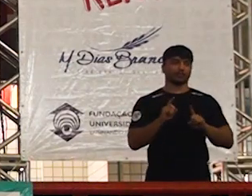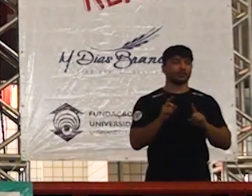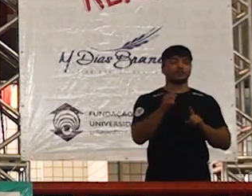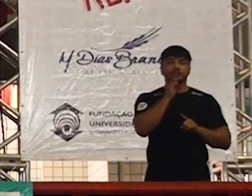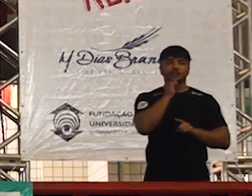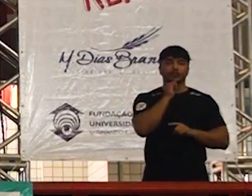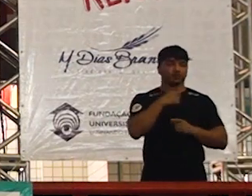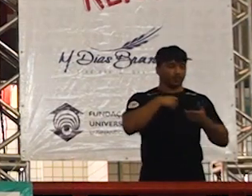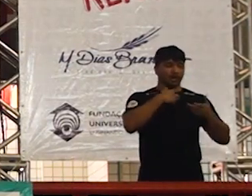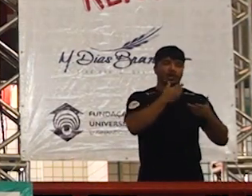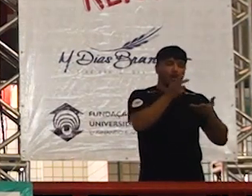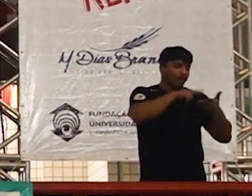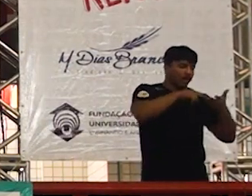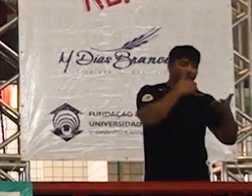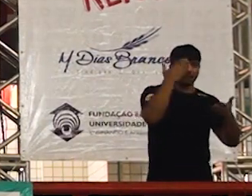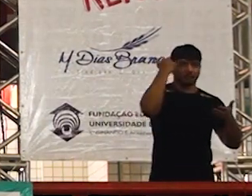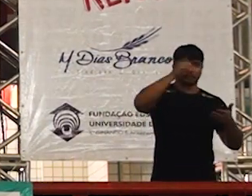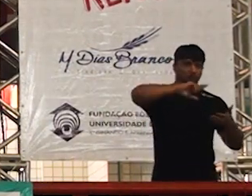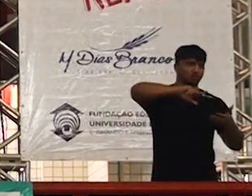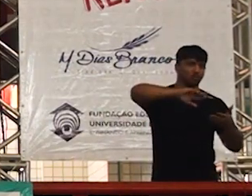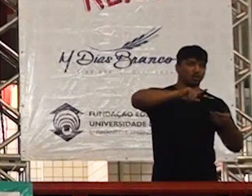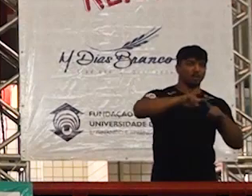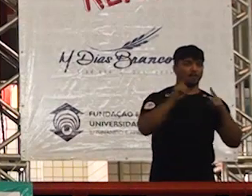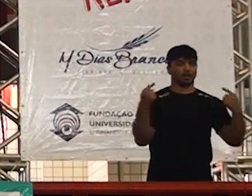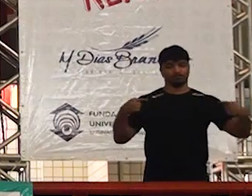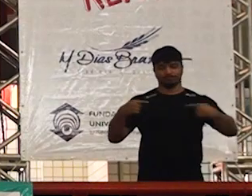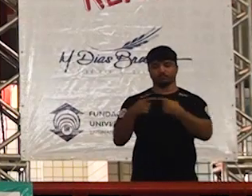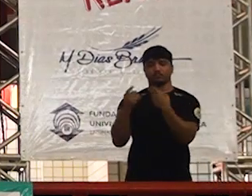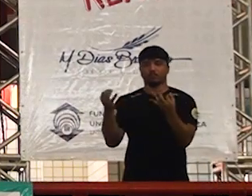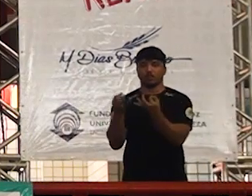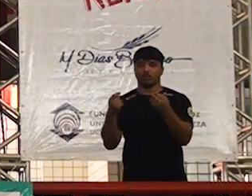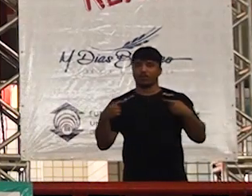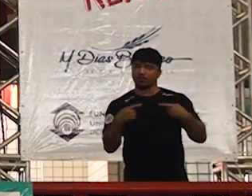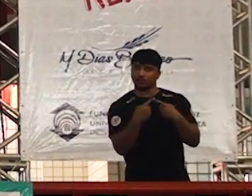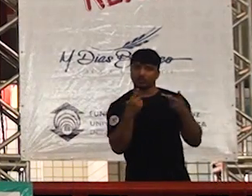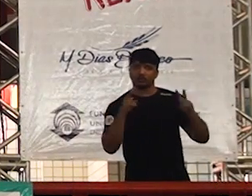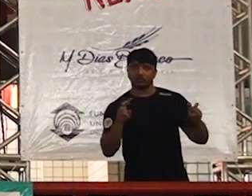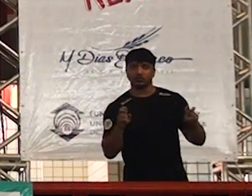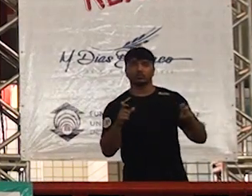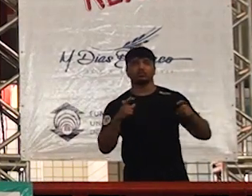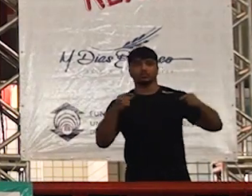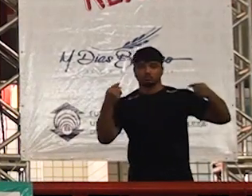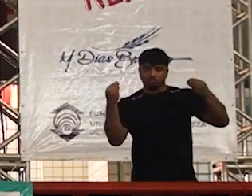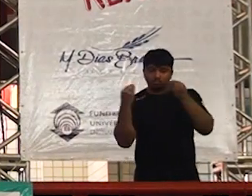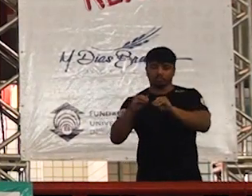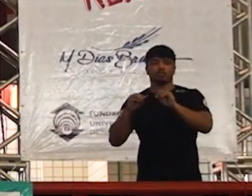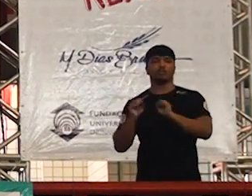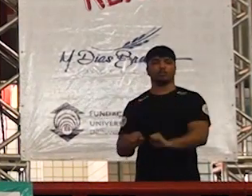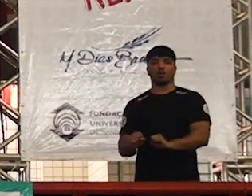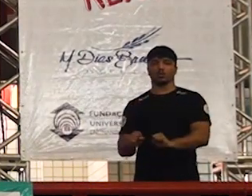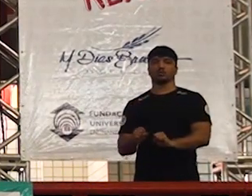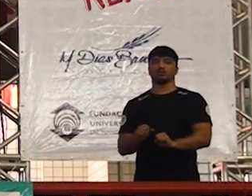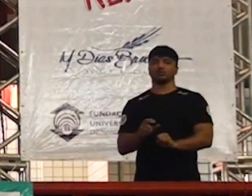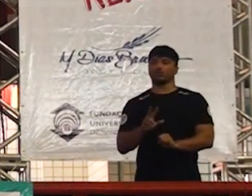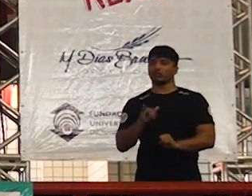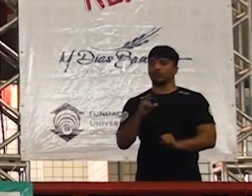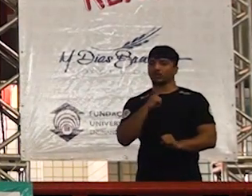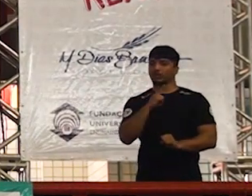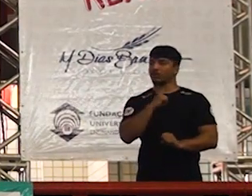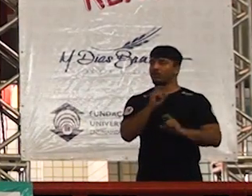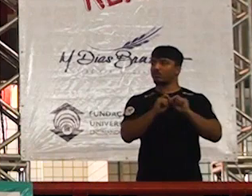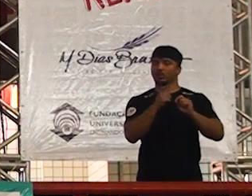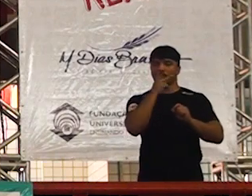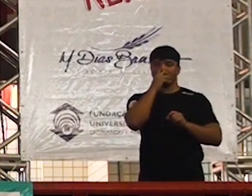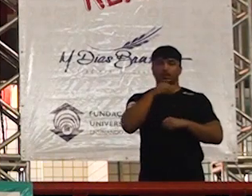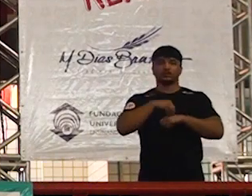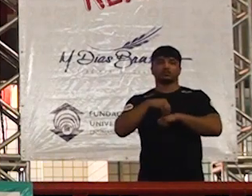você leu não é famosa, mas tem a ver com a discussão, encaixe. Ela vai dar o tempero de